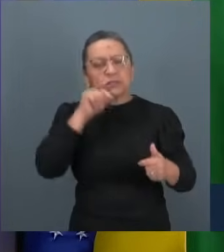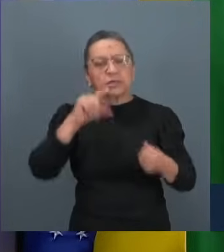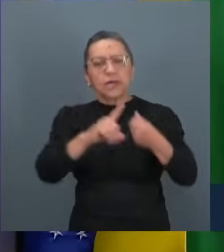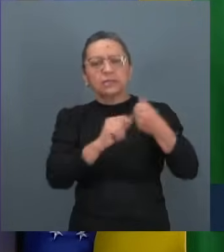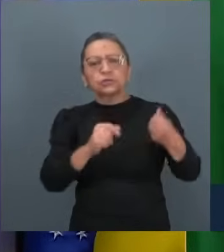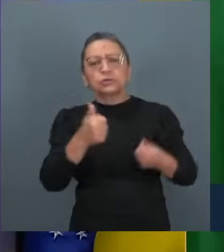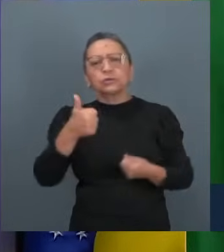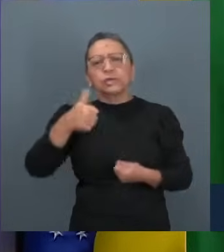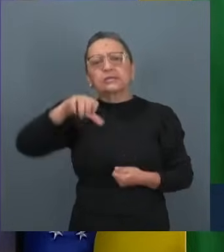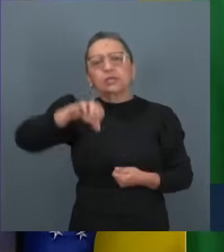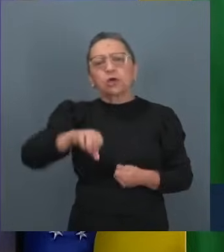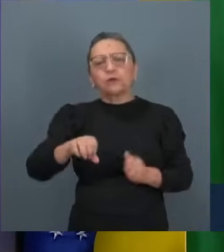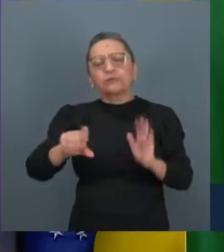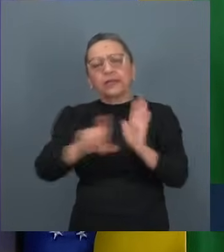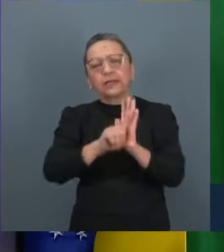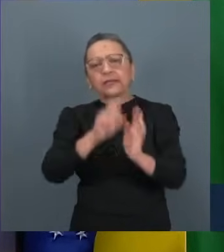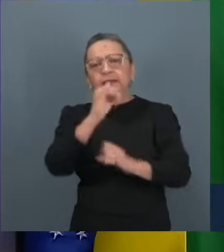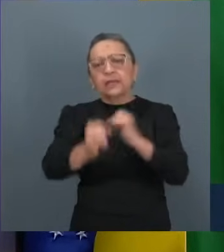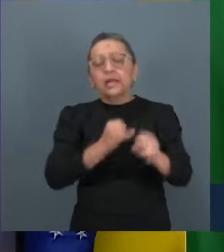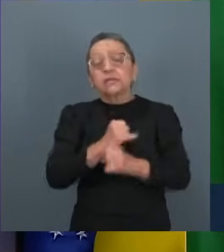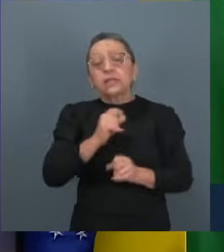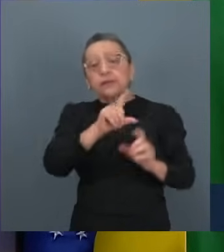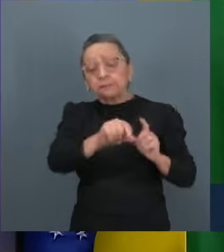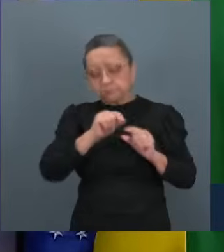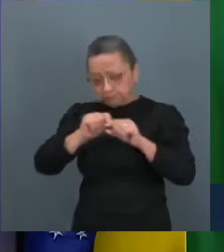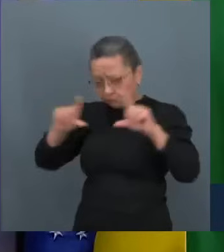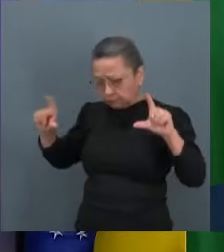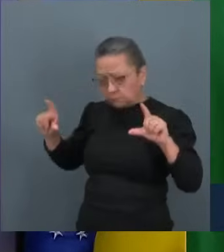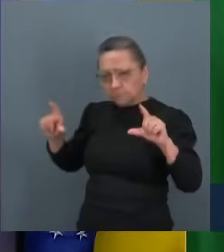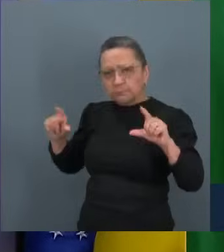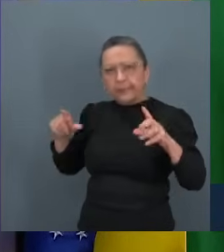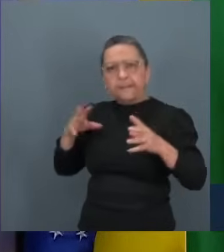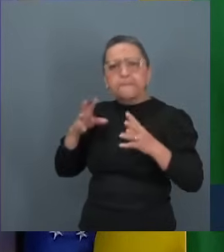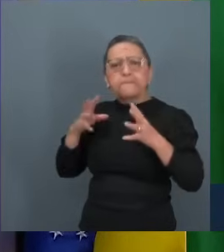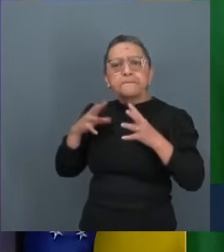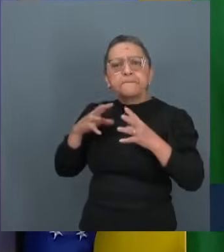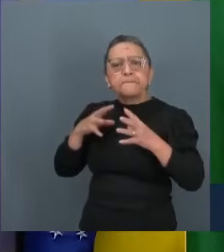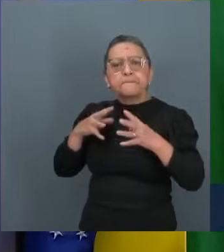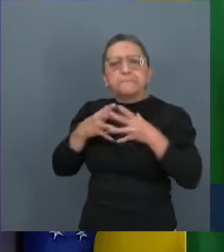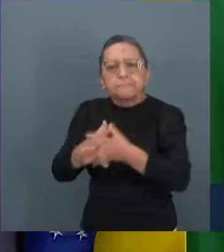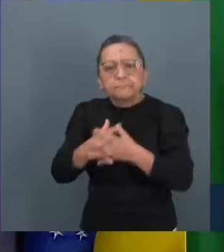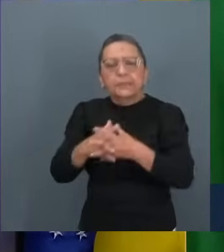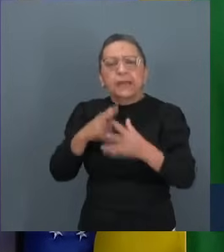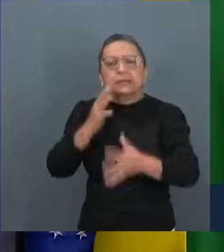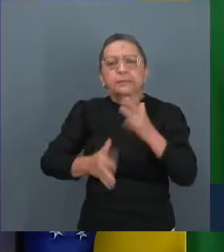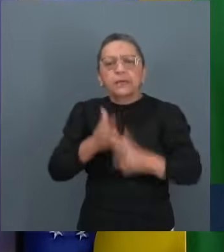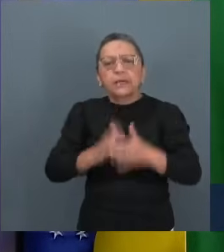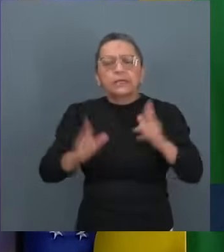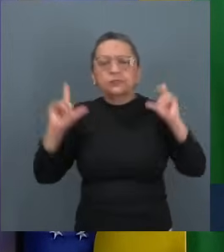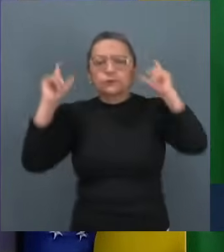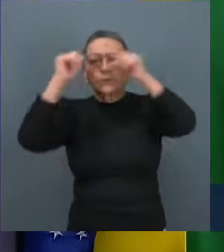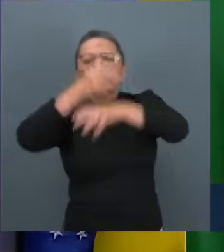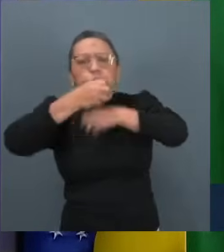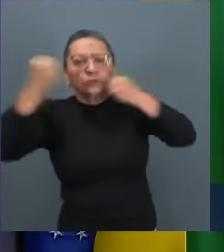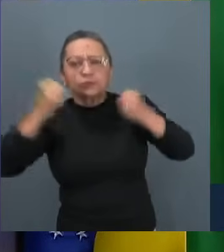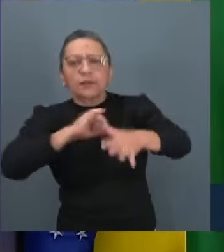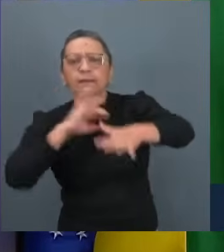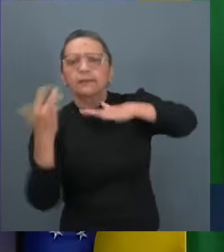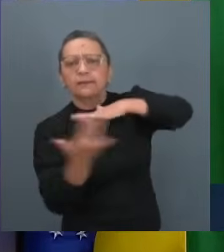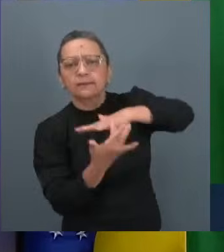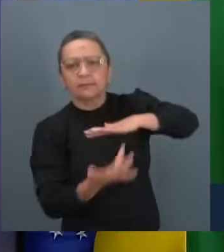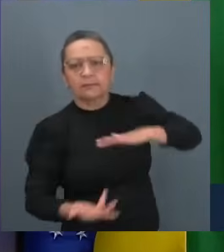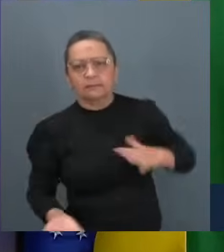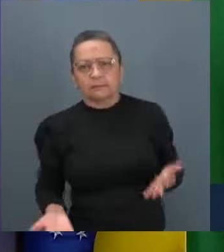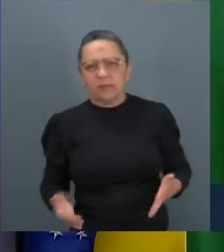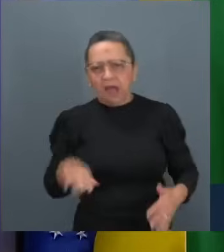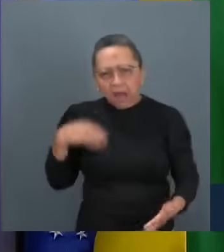Civil. Existe esse artigo para dificultar a aplicação de censura nas redes sociais.